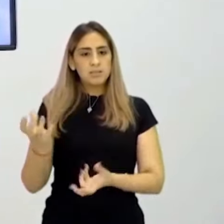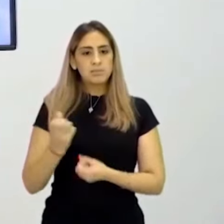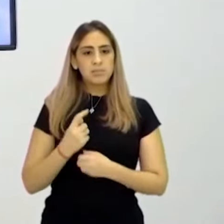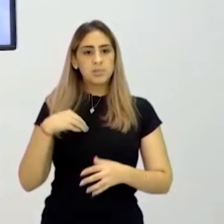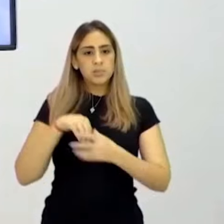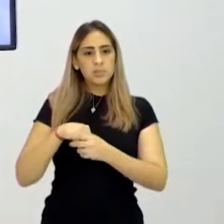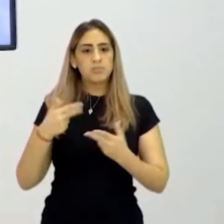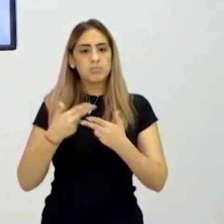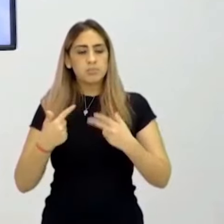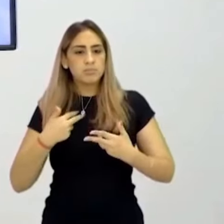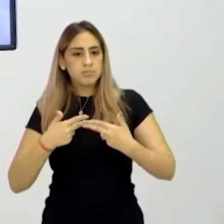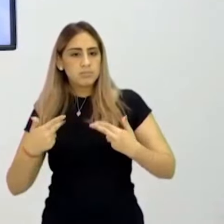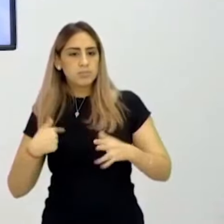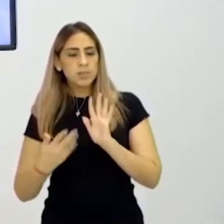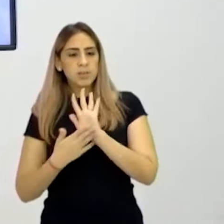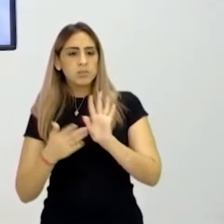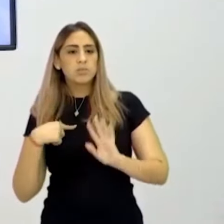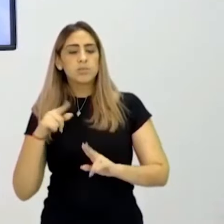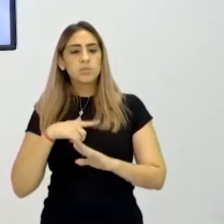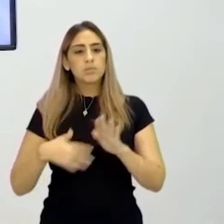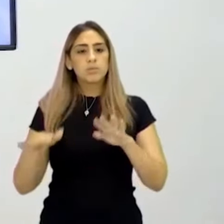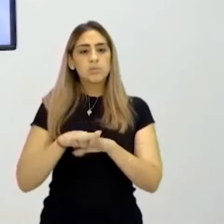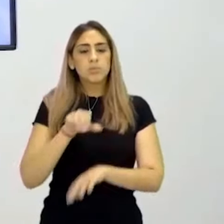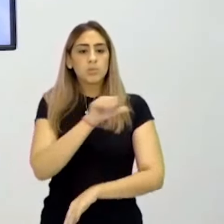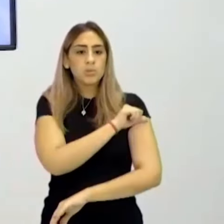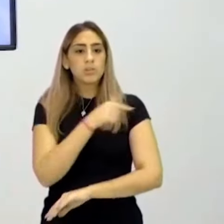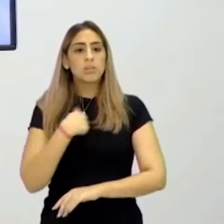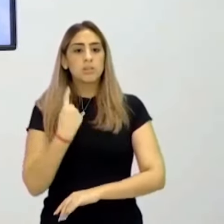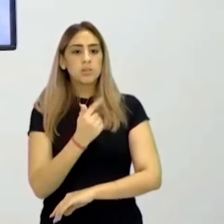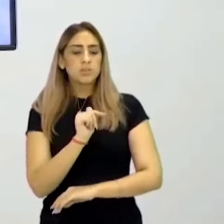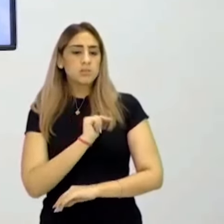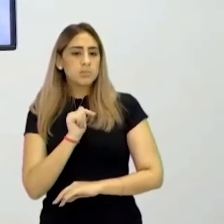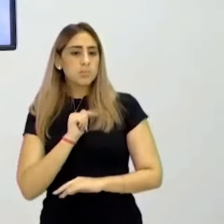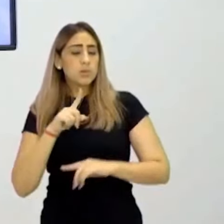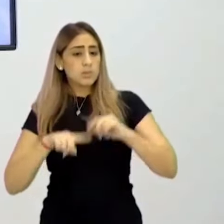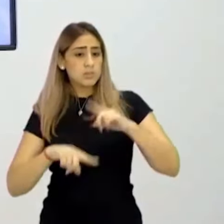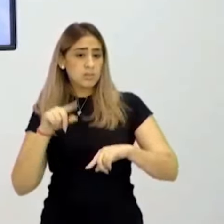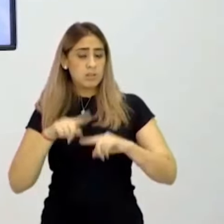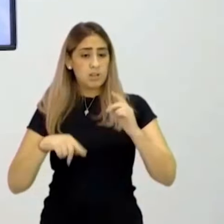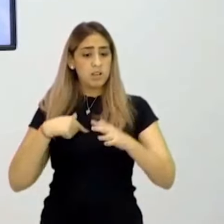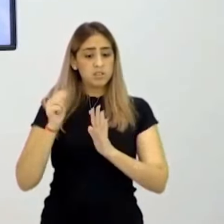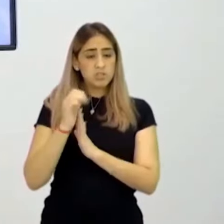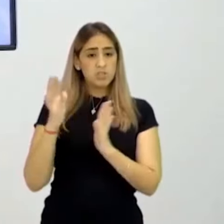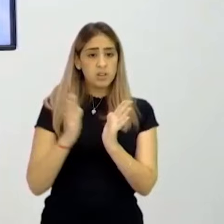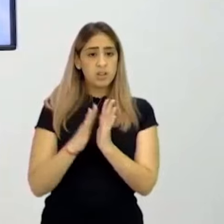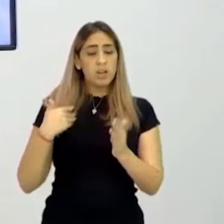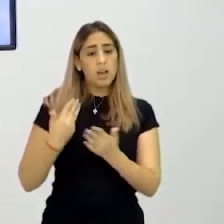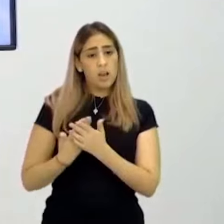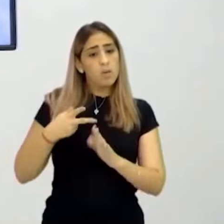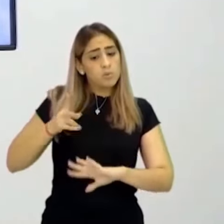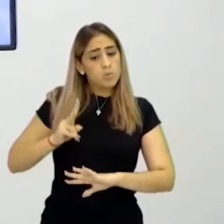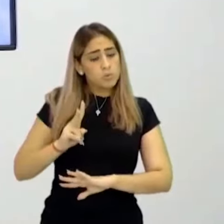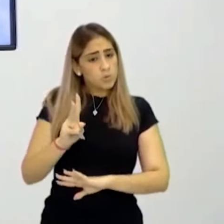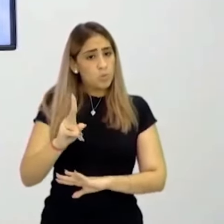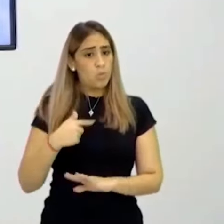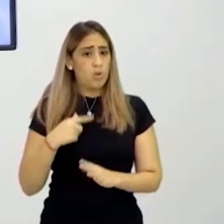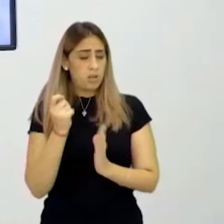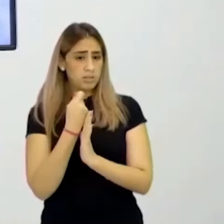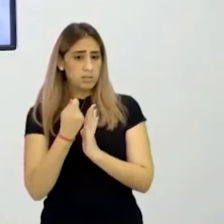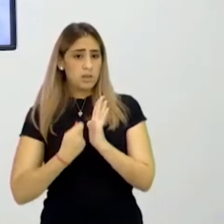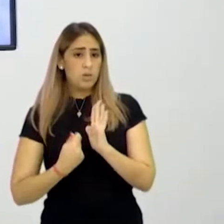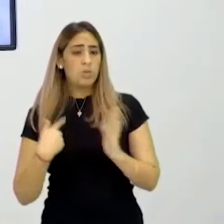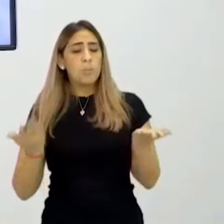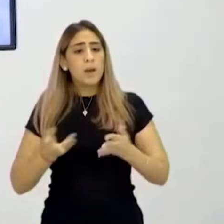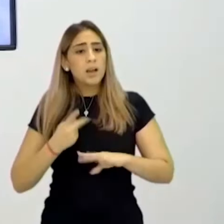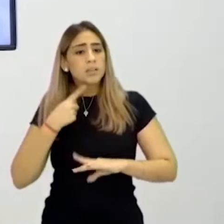aulas reprisadas e, inclusive, nono ano nós teremos tarefas. Ao final das aulas, continuam as tarefas. Mas